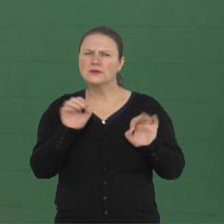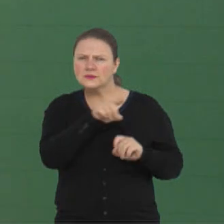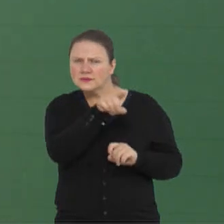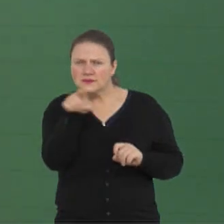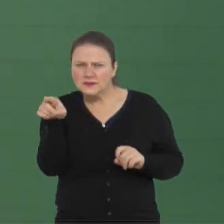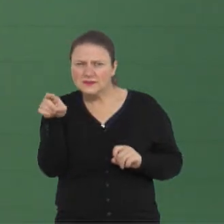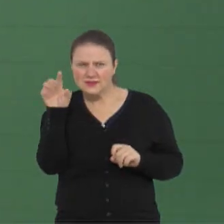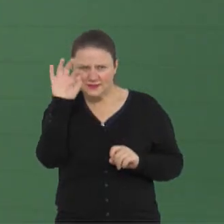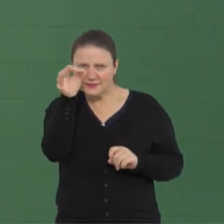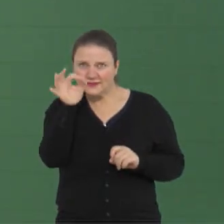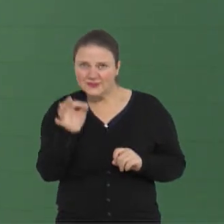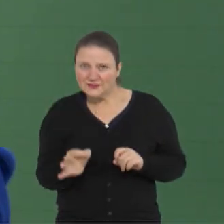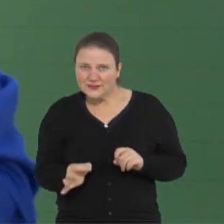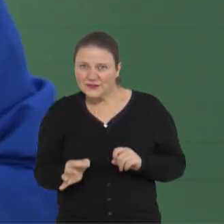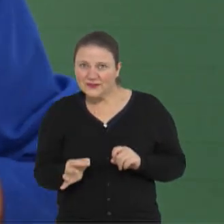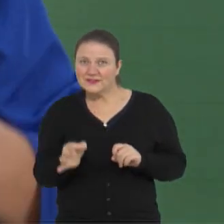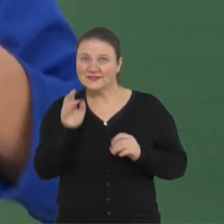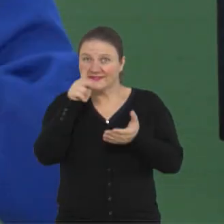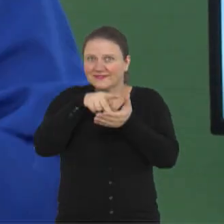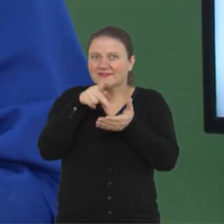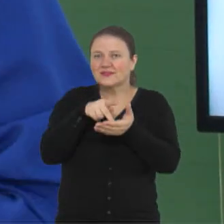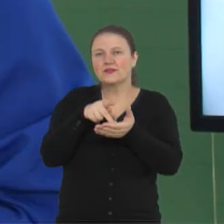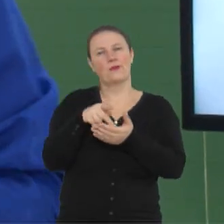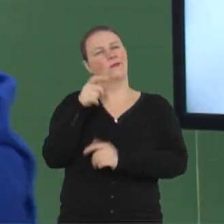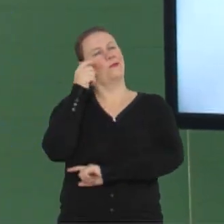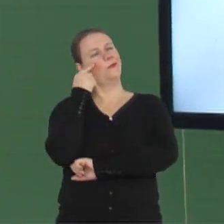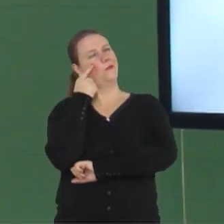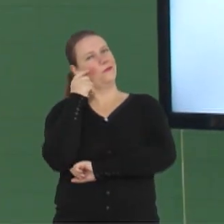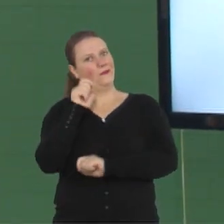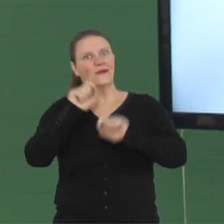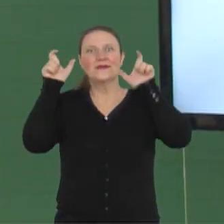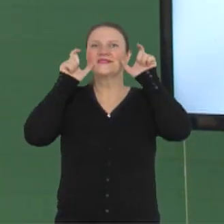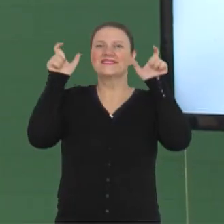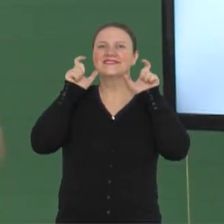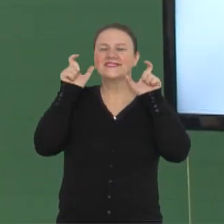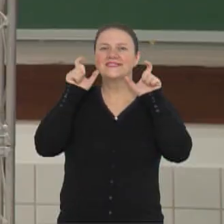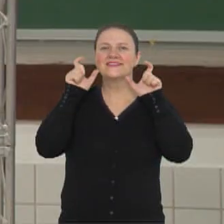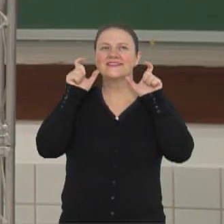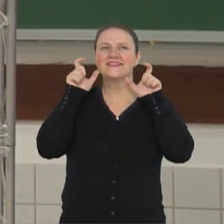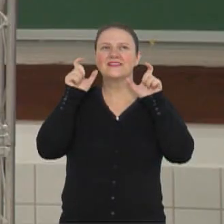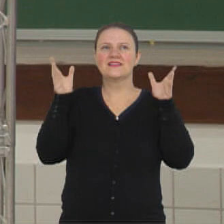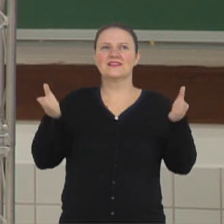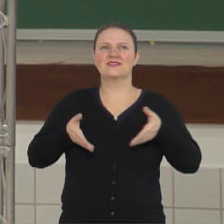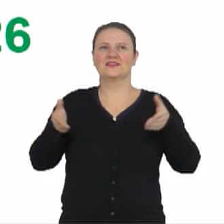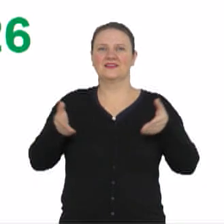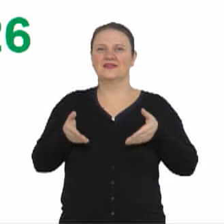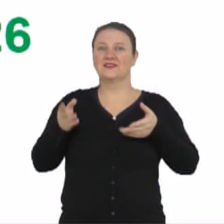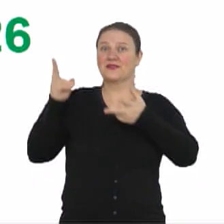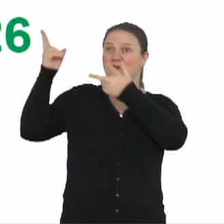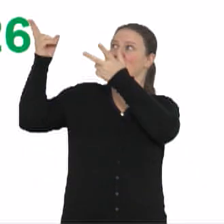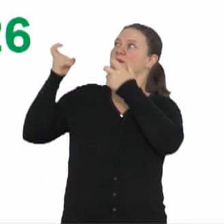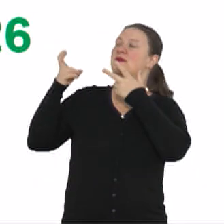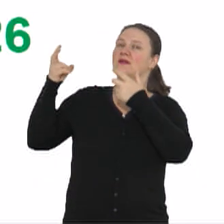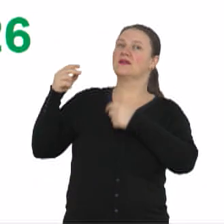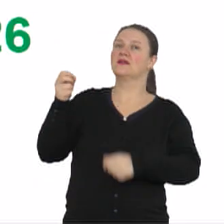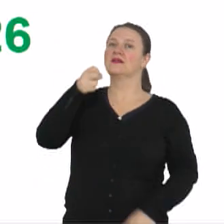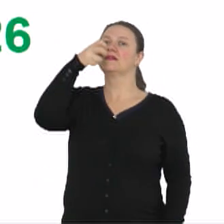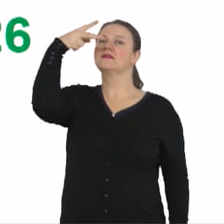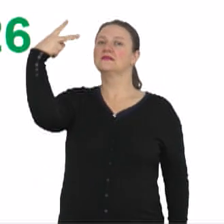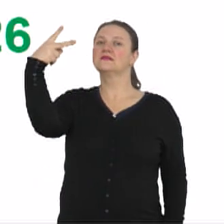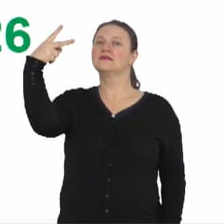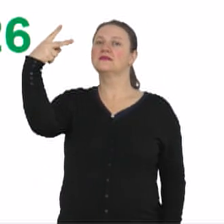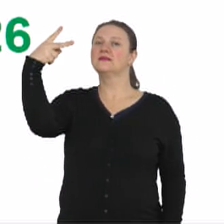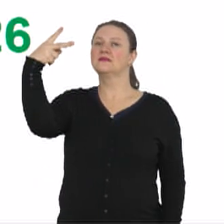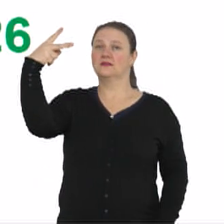acertou? Será que você acertou mesmo? Olha, presta atenção no nosso gabarito. Olha lá,